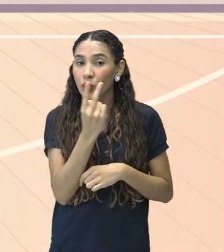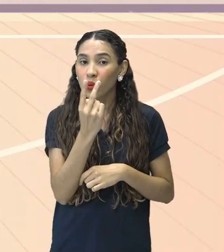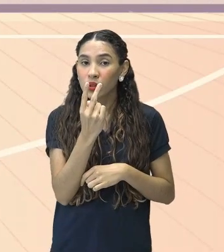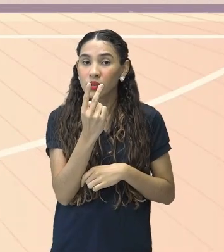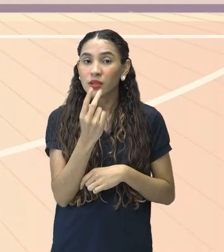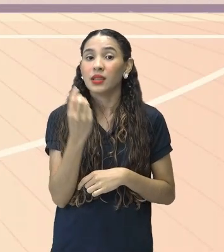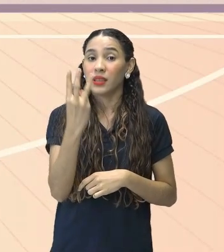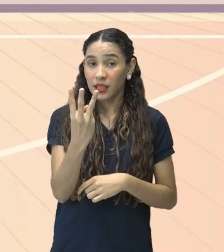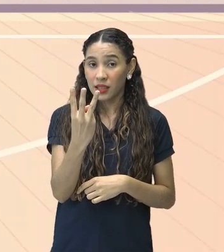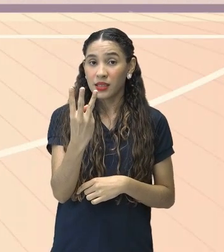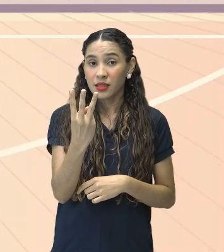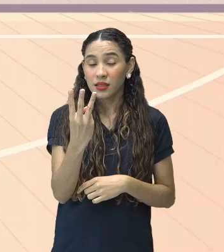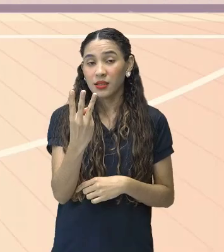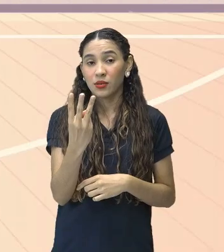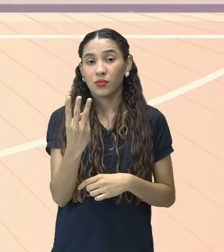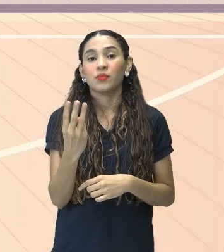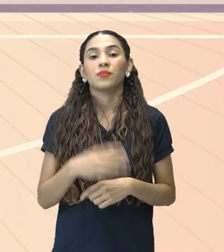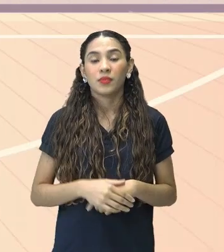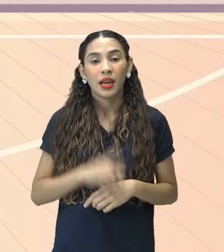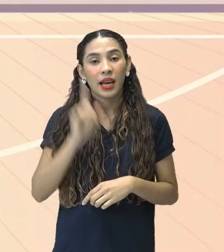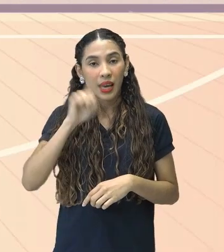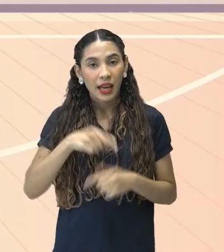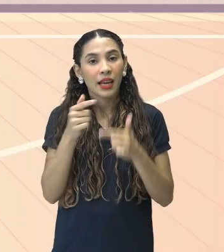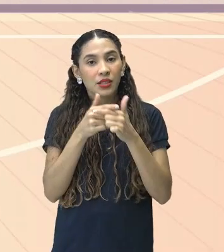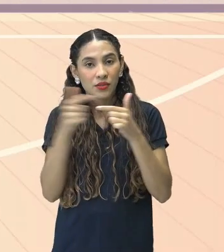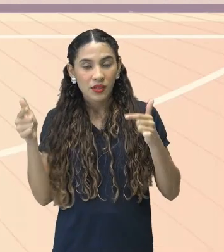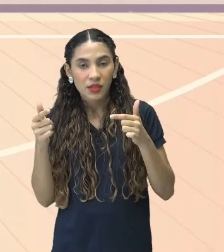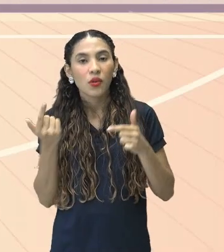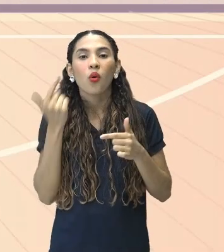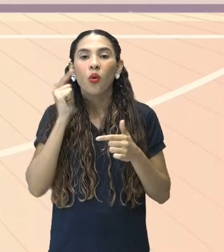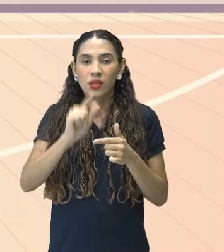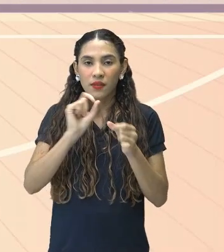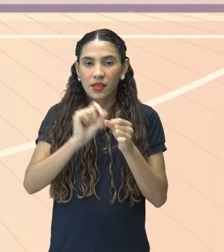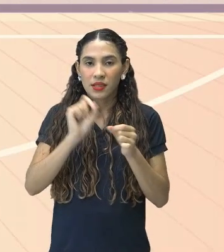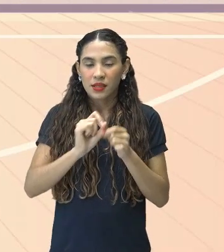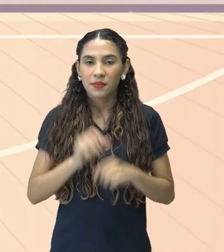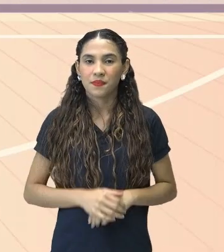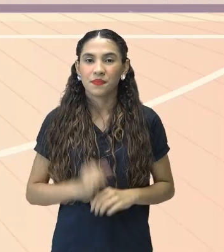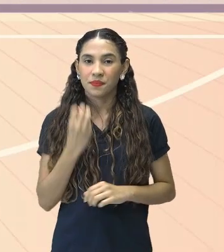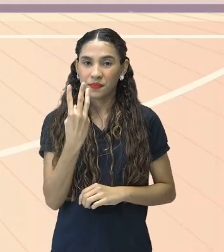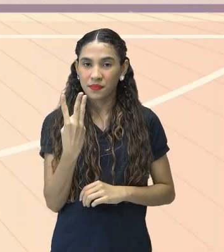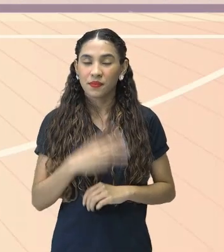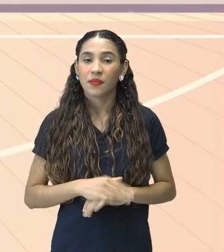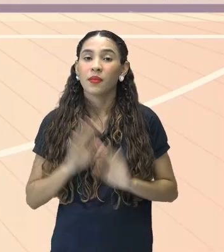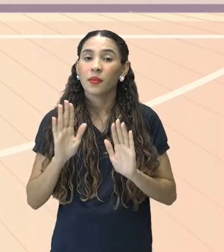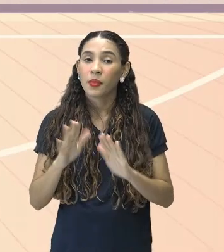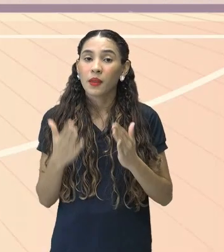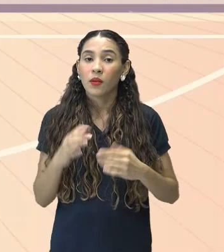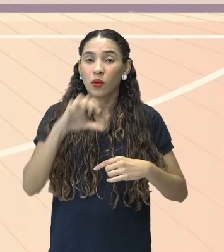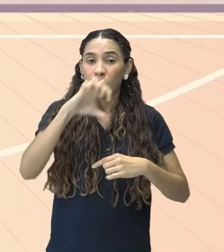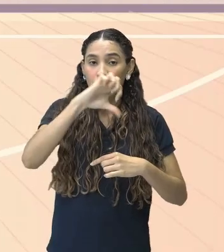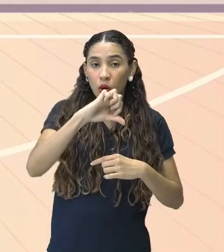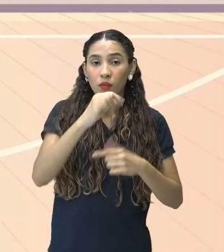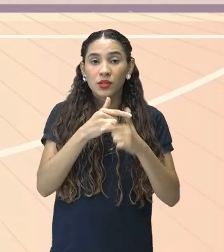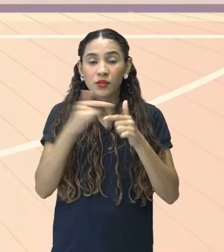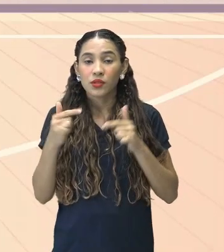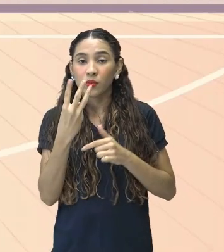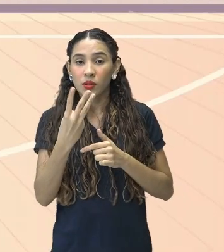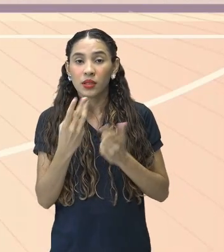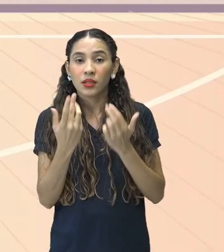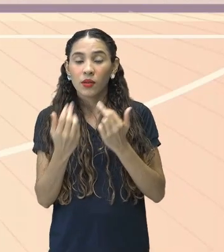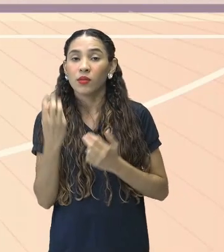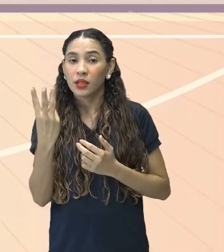por 3. Os dois números são divisíveis por 3, tá? E aí, 9 dividido por 3